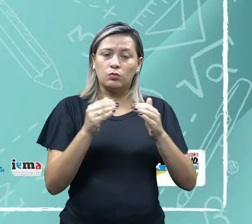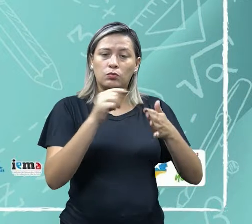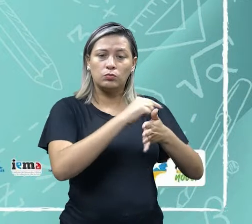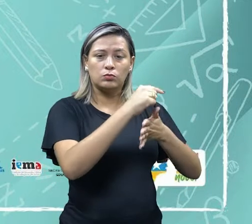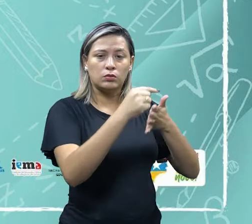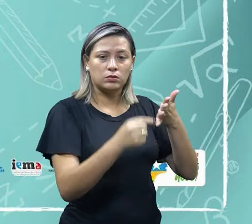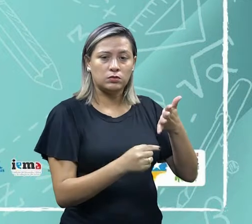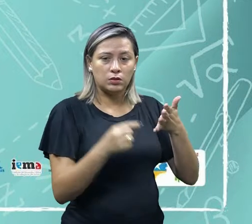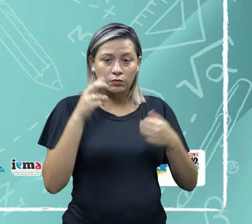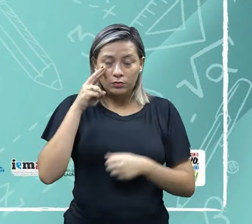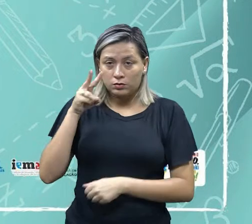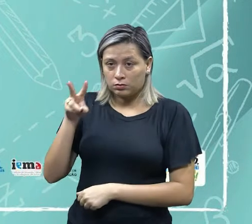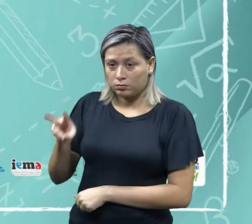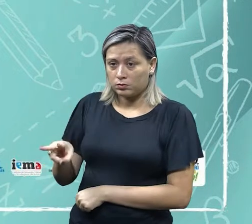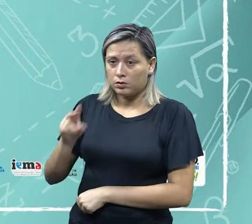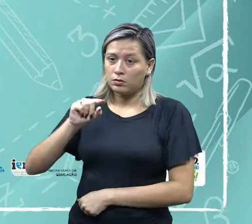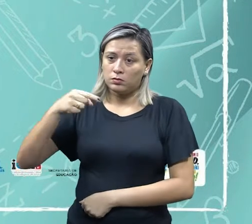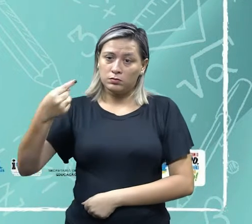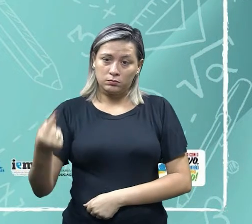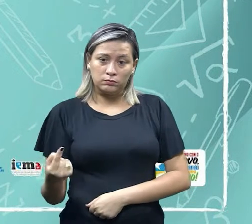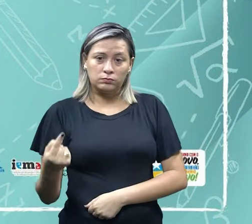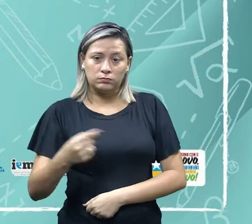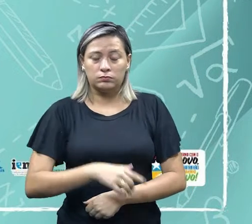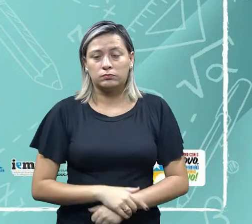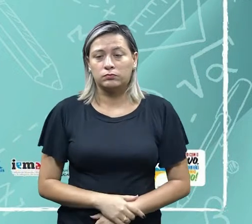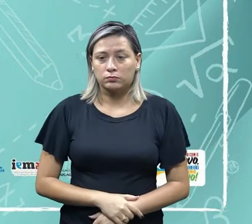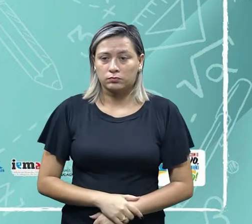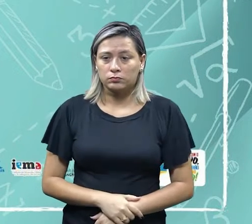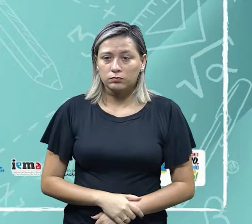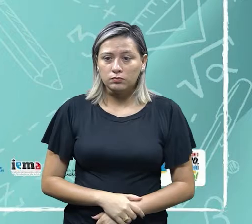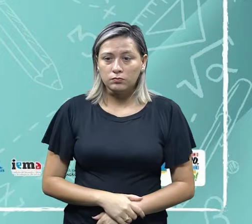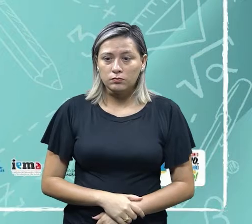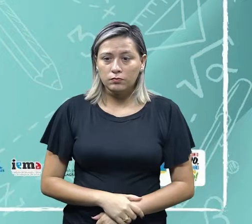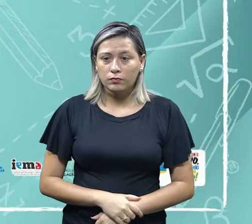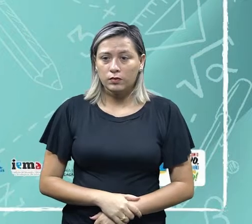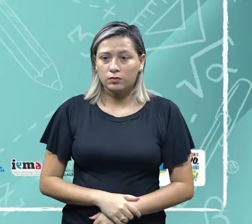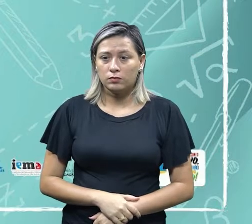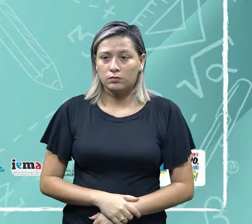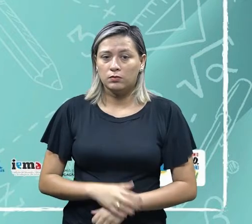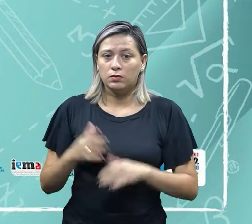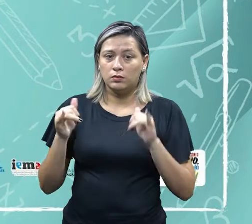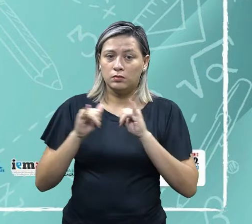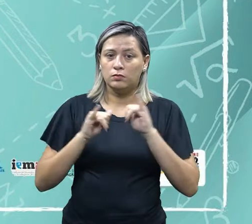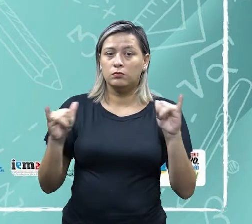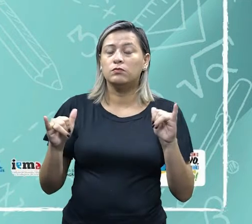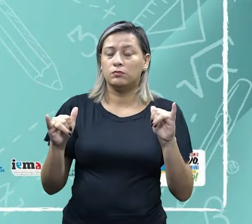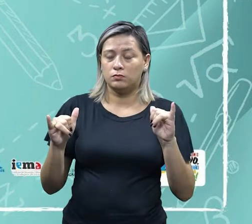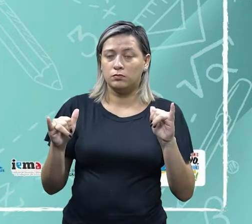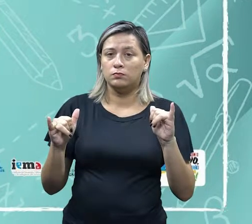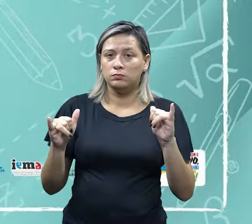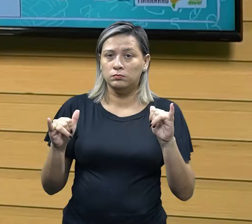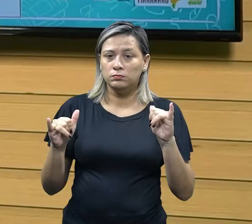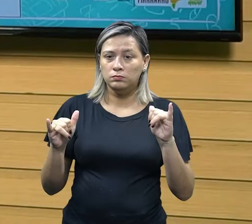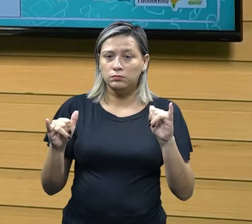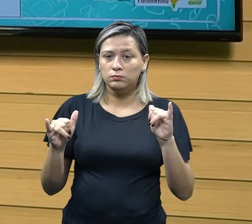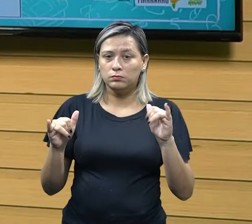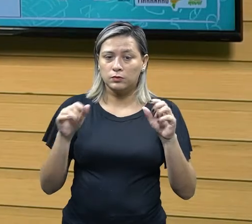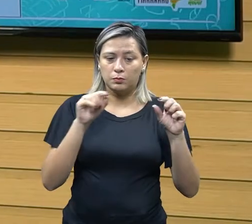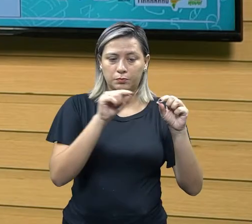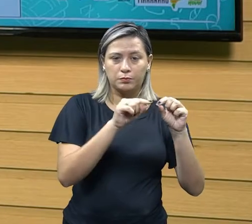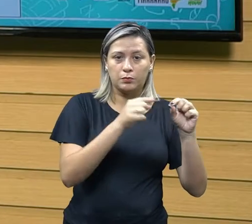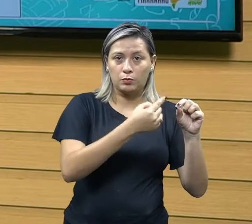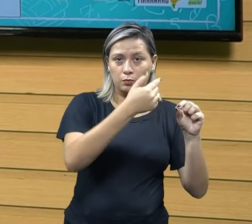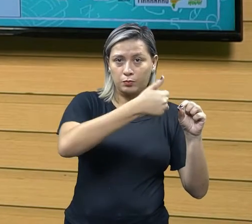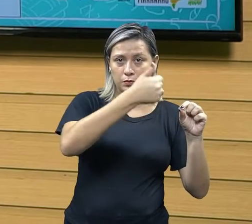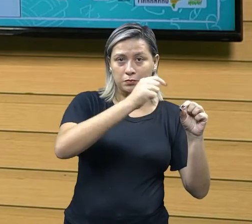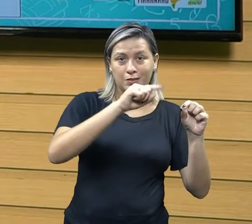abaixo e, logo após, no próximo ponto, a gente informa o segundo ponto. Quando você